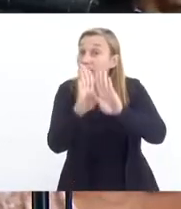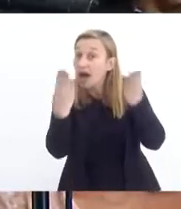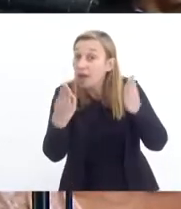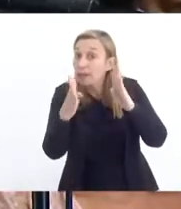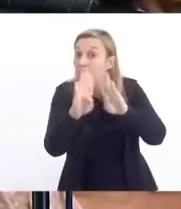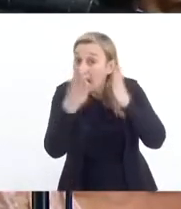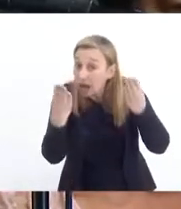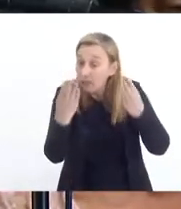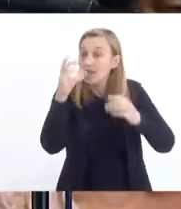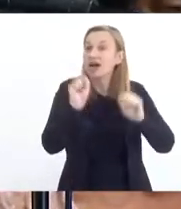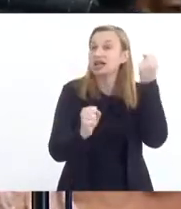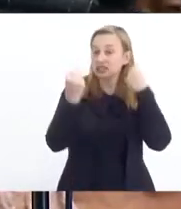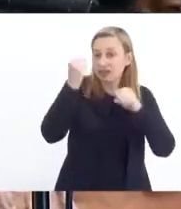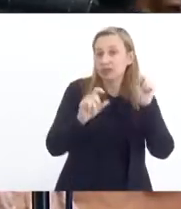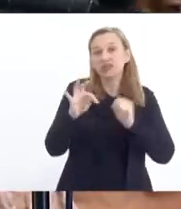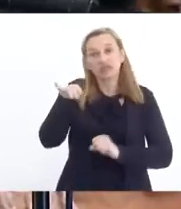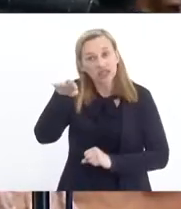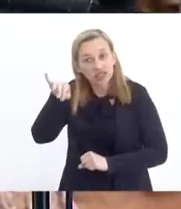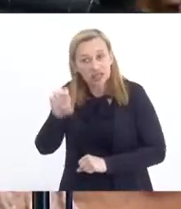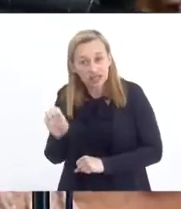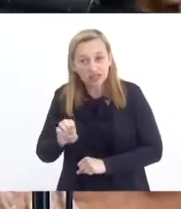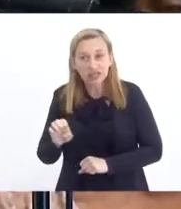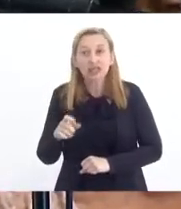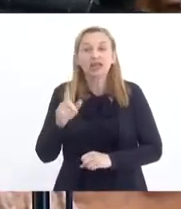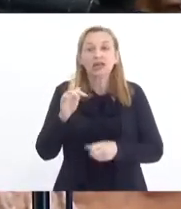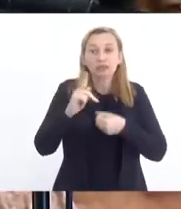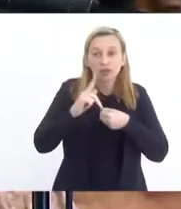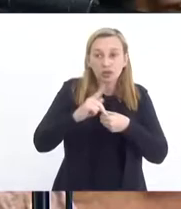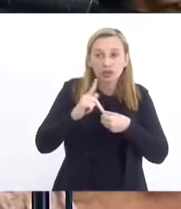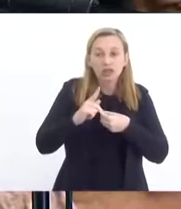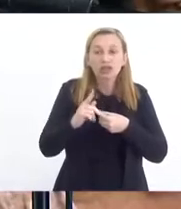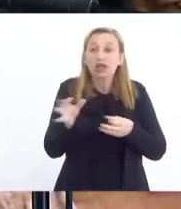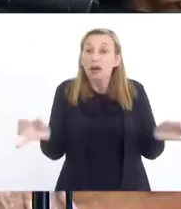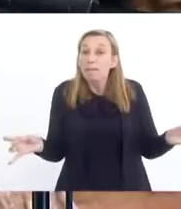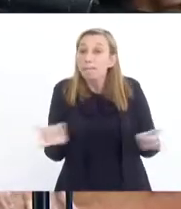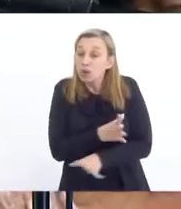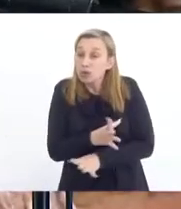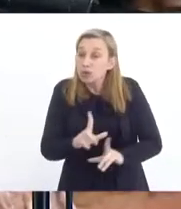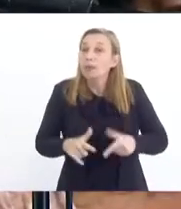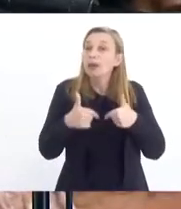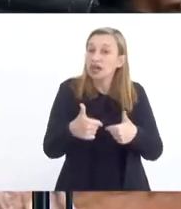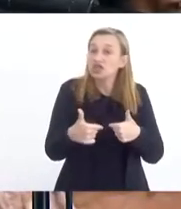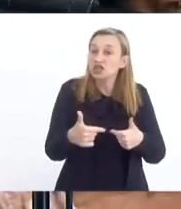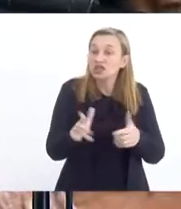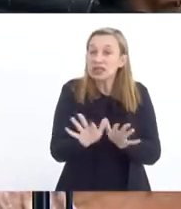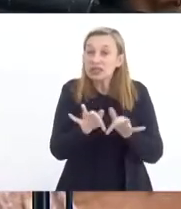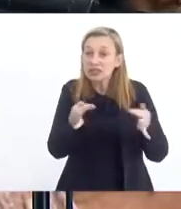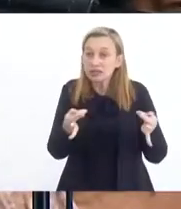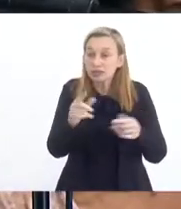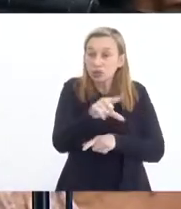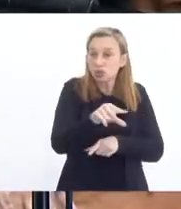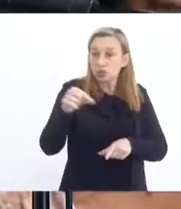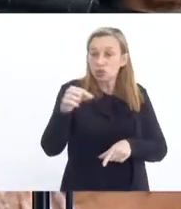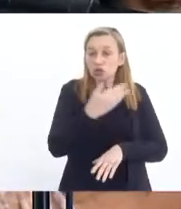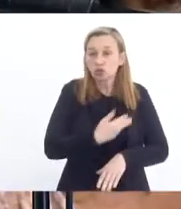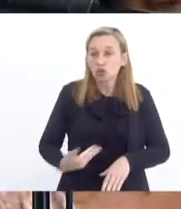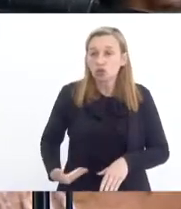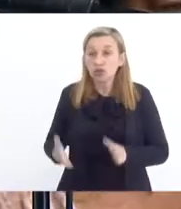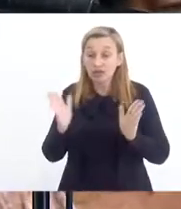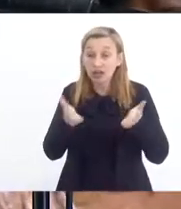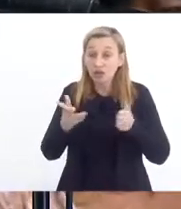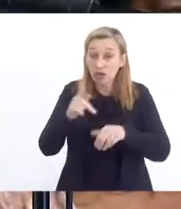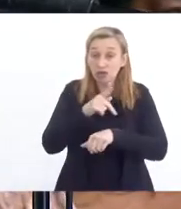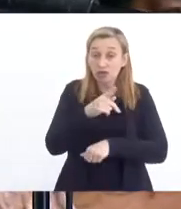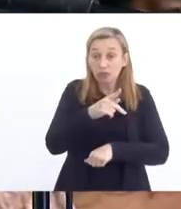as fábricas de fertilizantes da Petrobras, que estão prontas para operar e, simplesmente, por uma decisão do governo atual do nosso